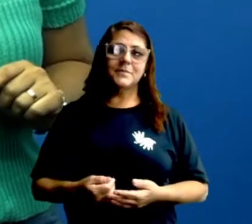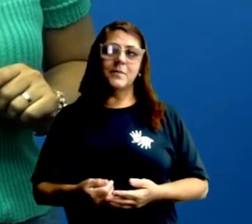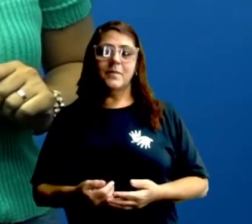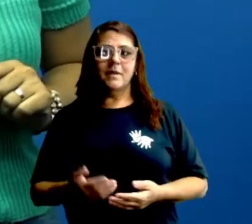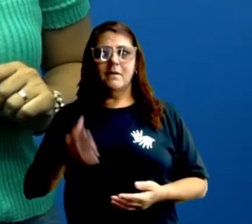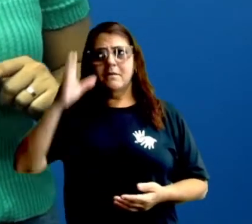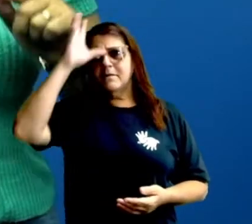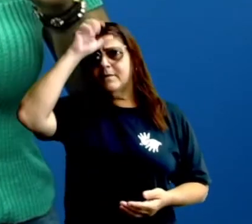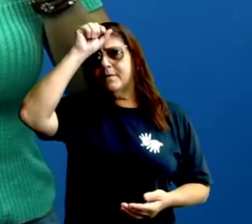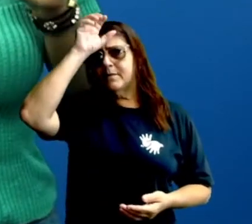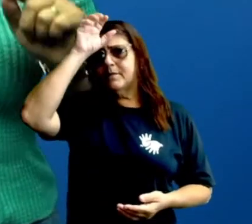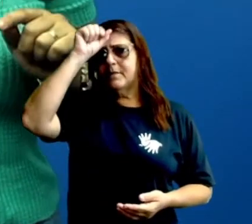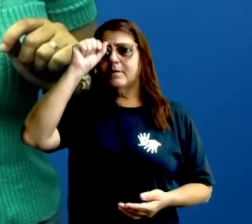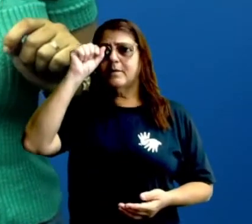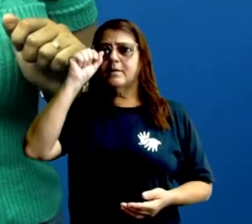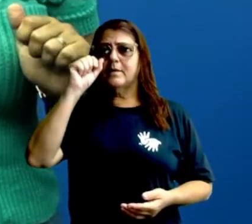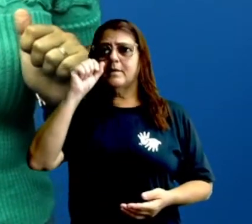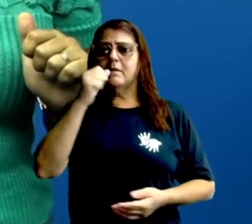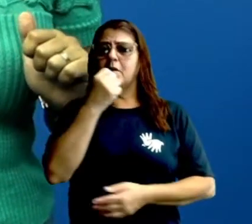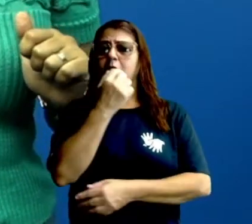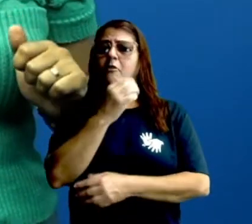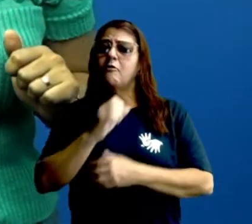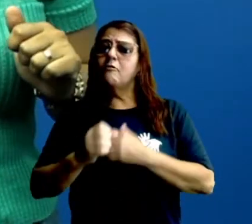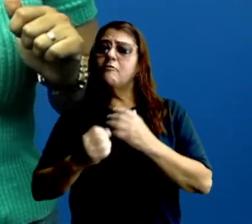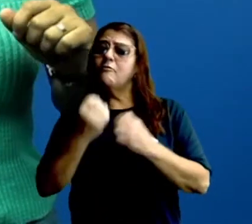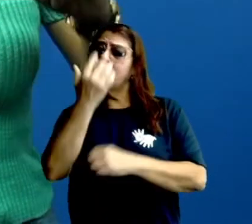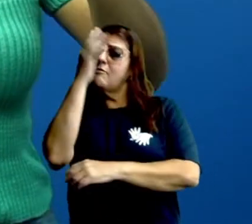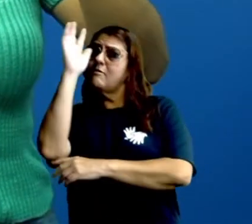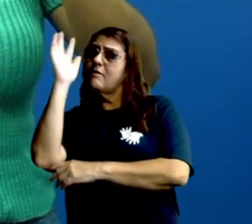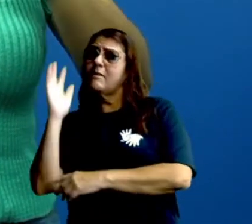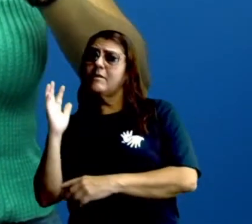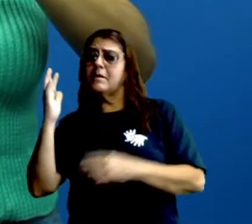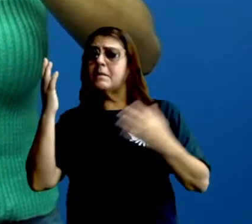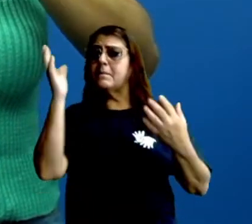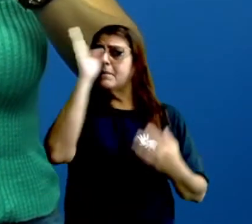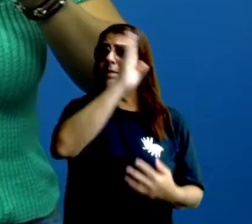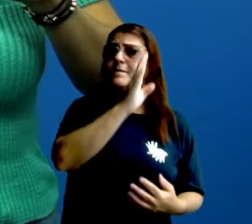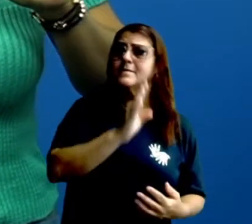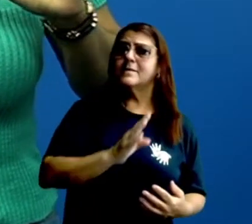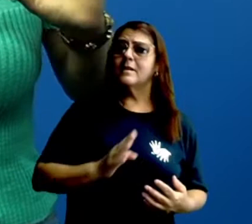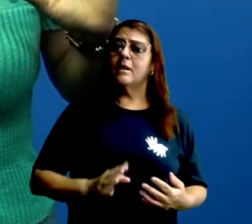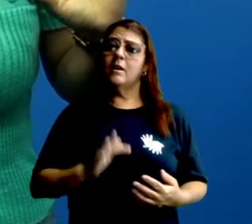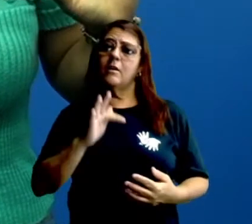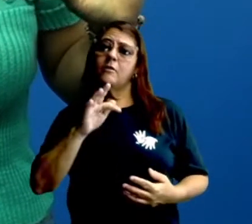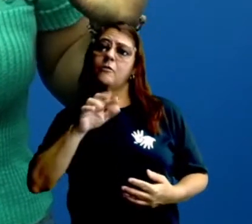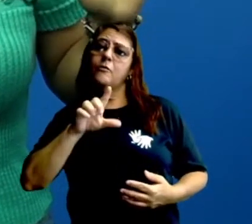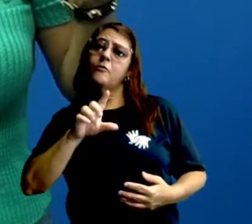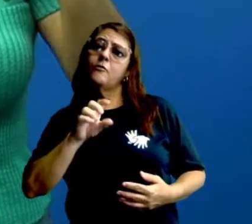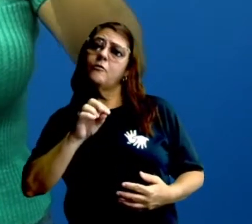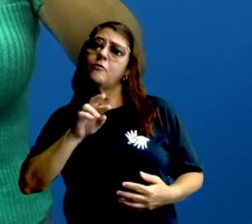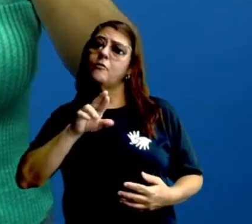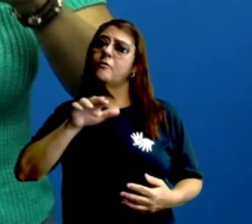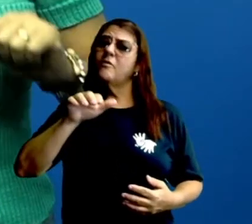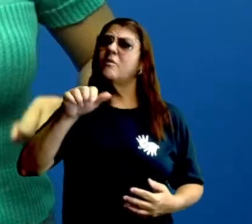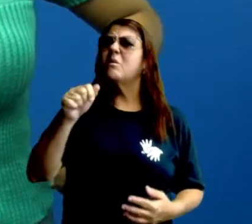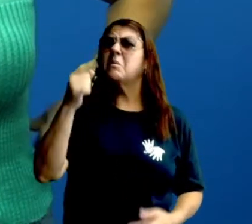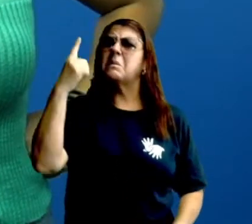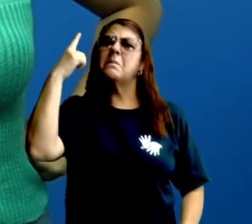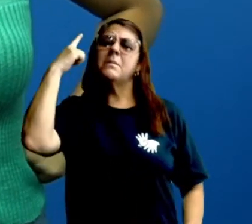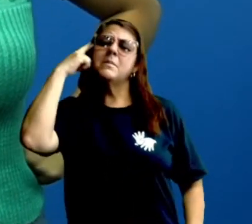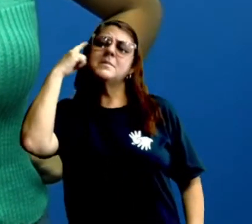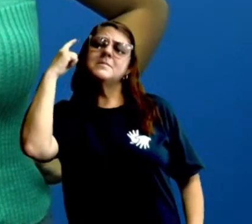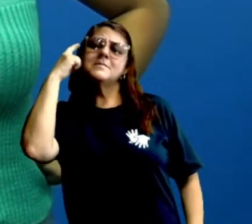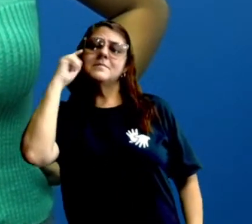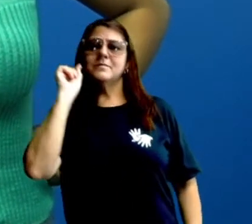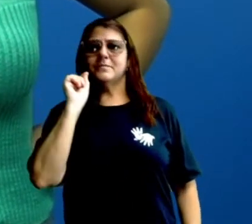vamos lá te dar um pouquinho sobre a flora brasileira quando você fala o nome Flora que que vem na